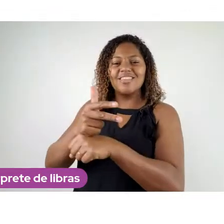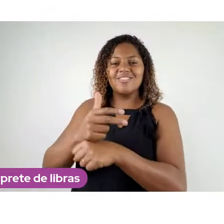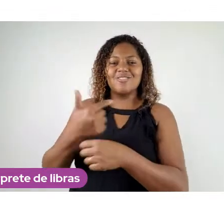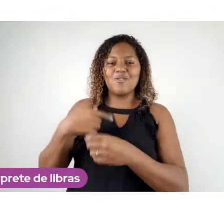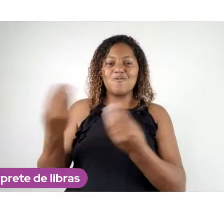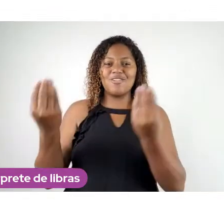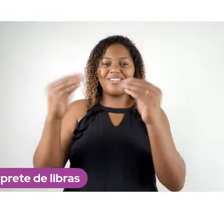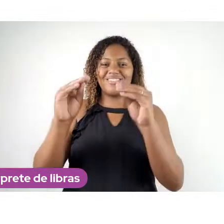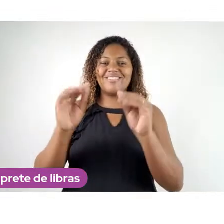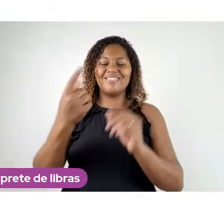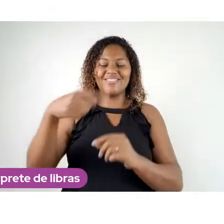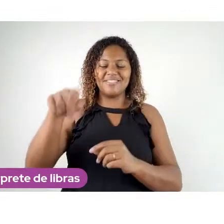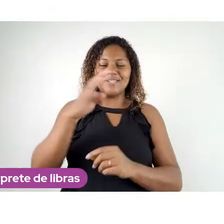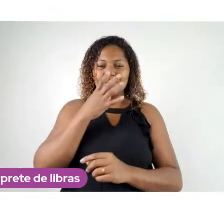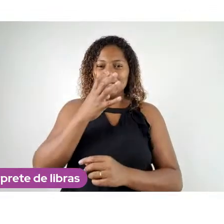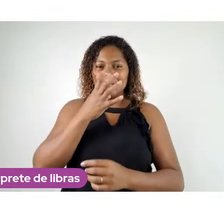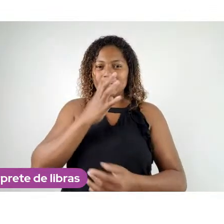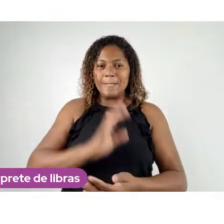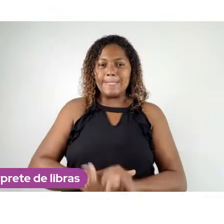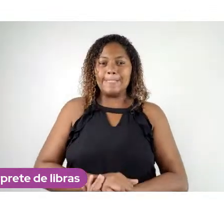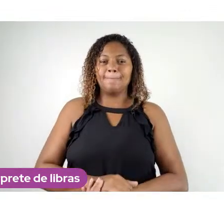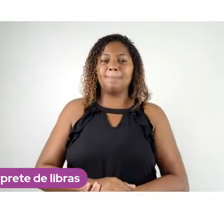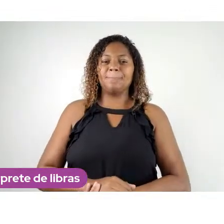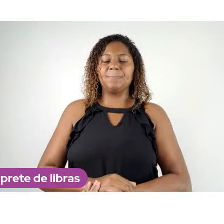para vocês só um segundo.